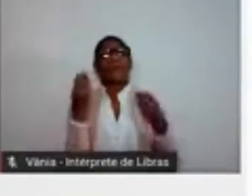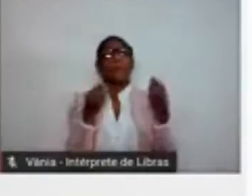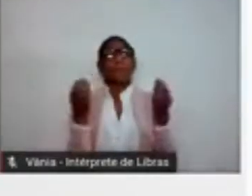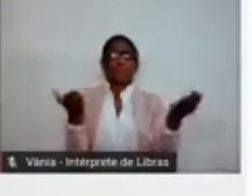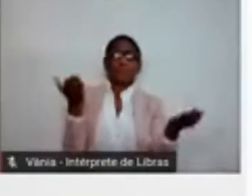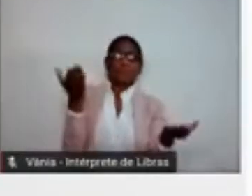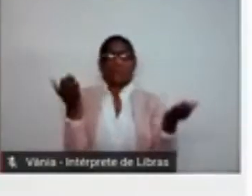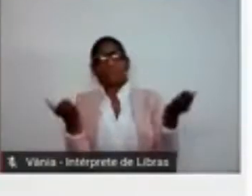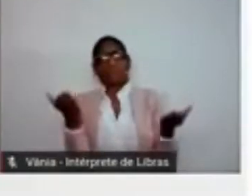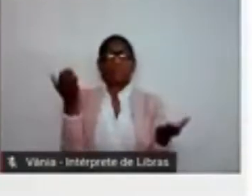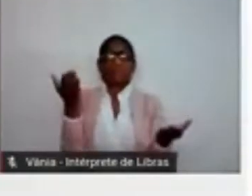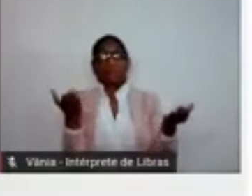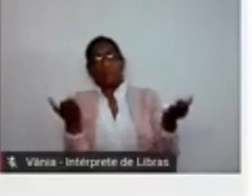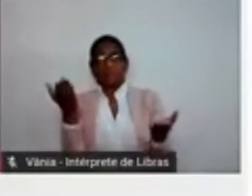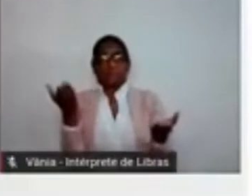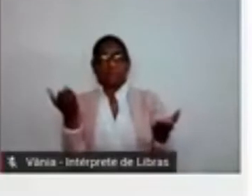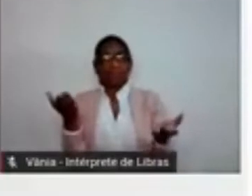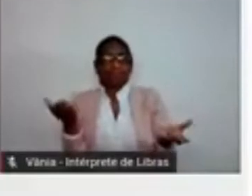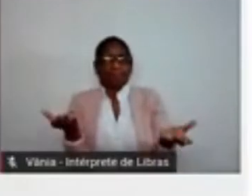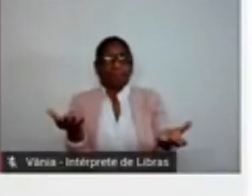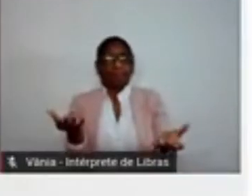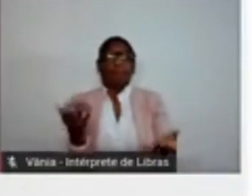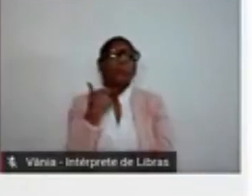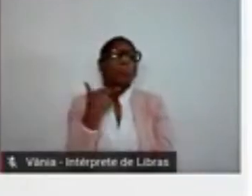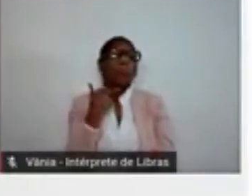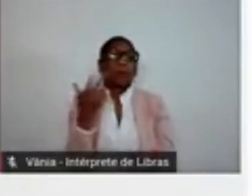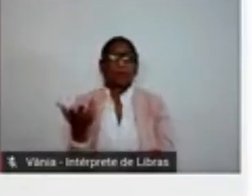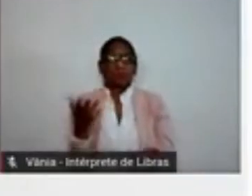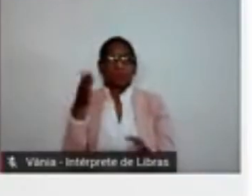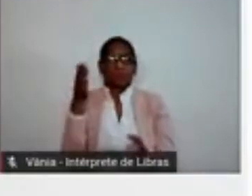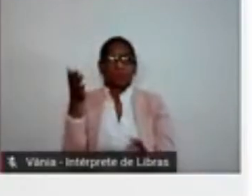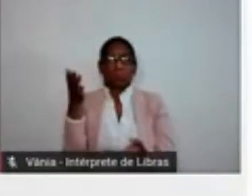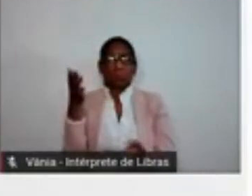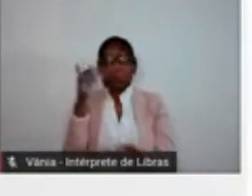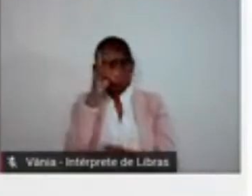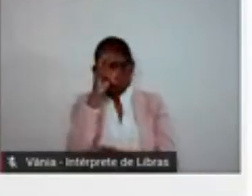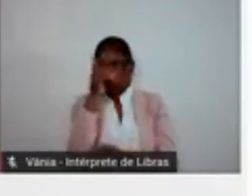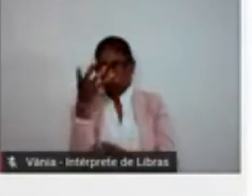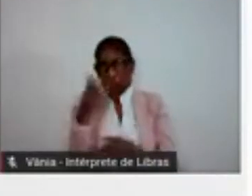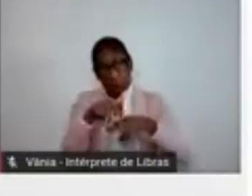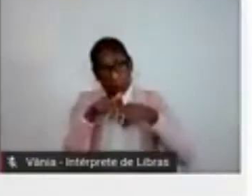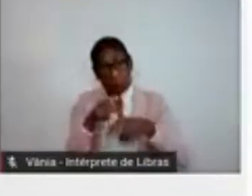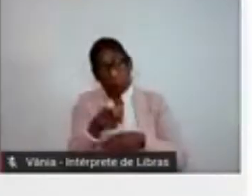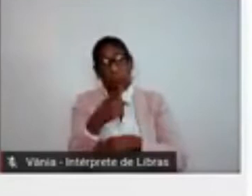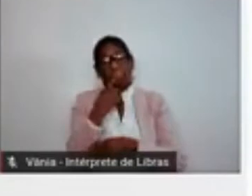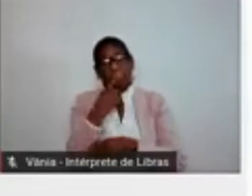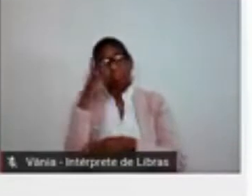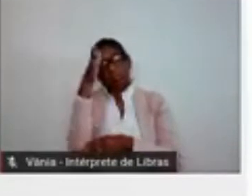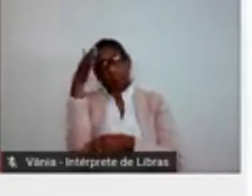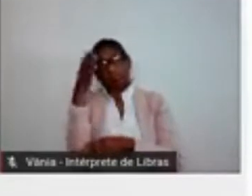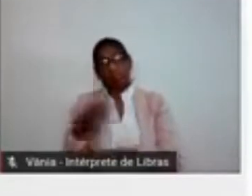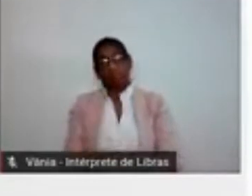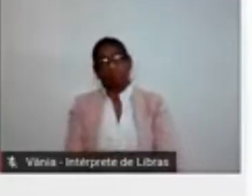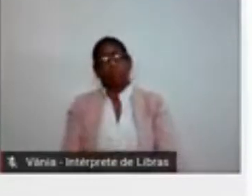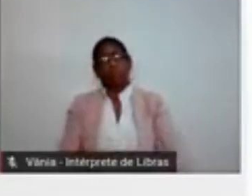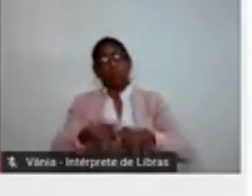num patamar muito alto de ocupação de leitos e, portanto, ainda merecedora da melhor